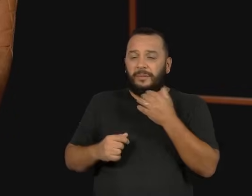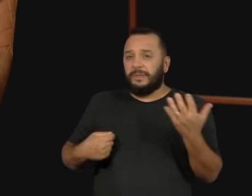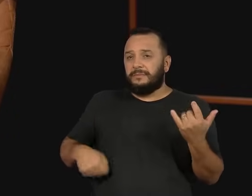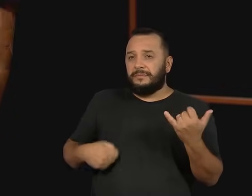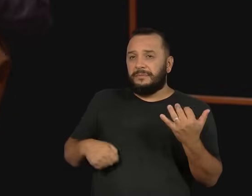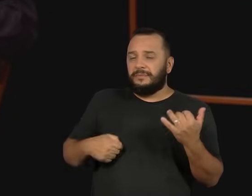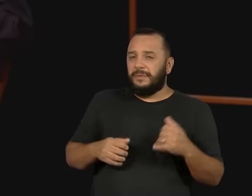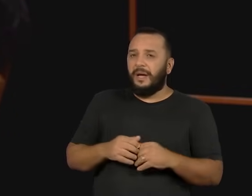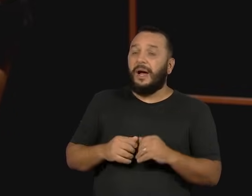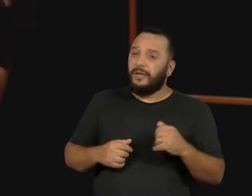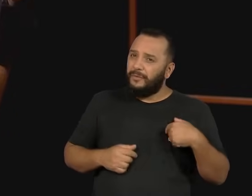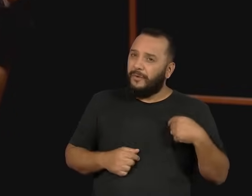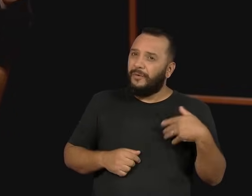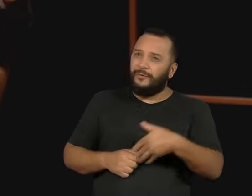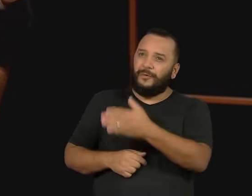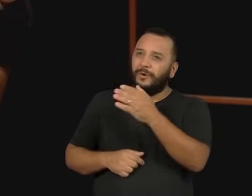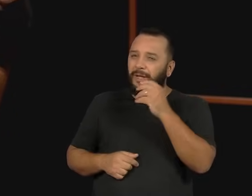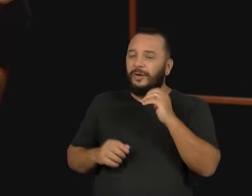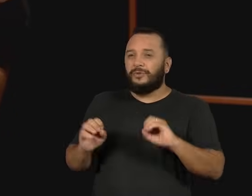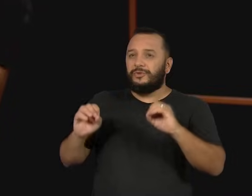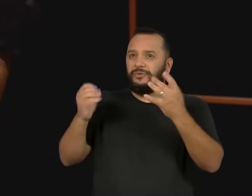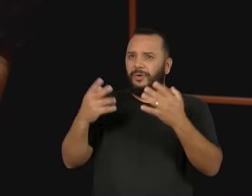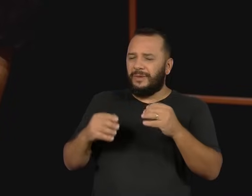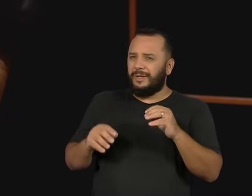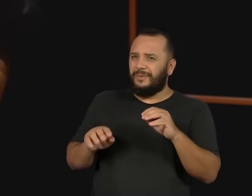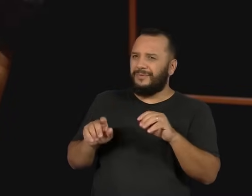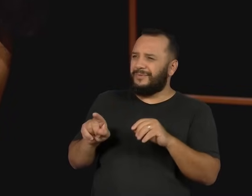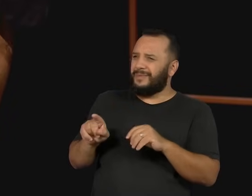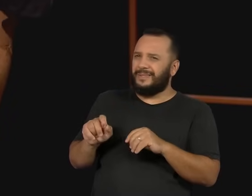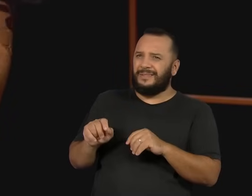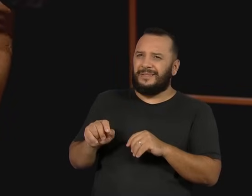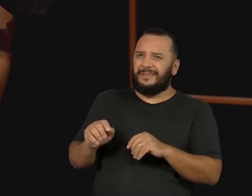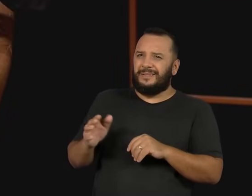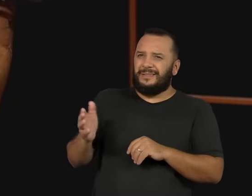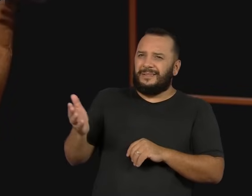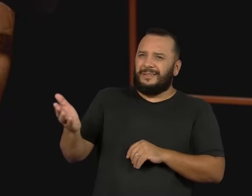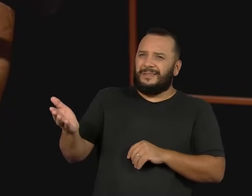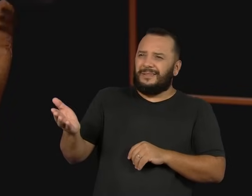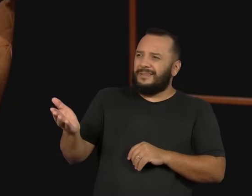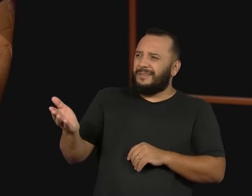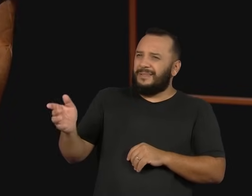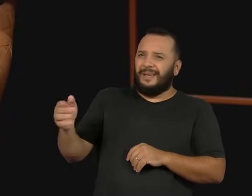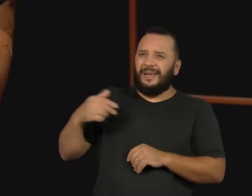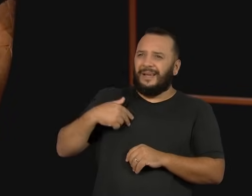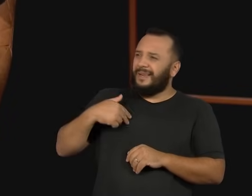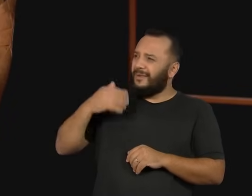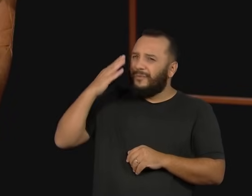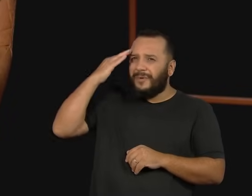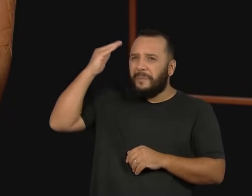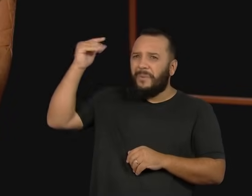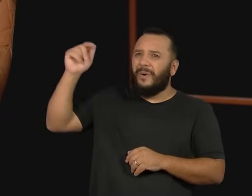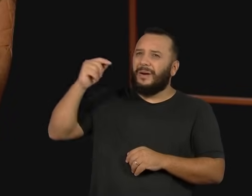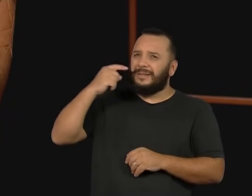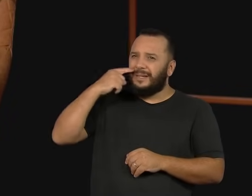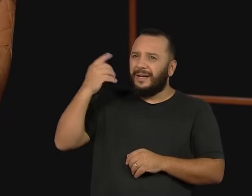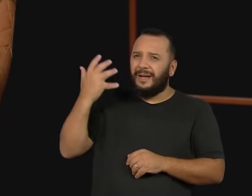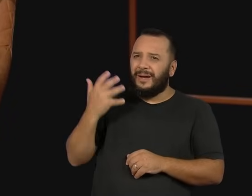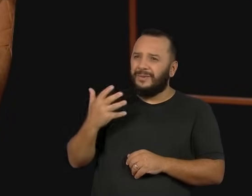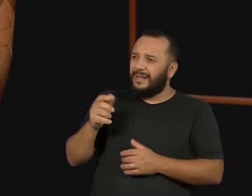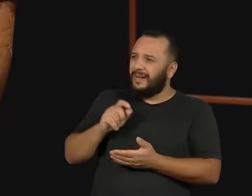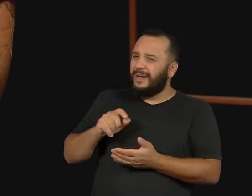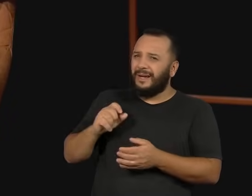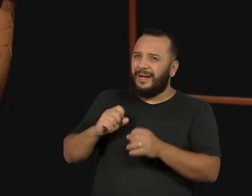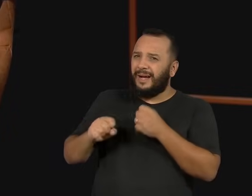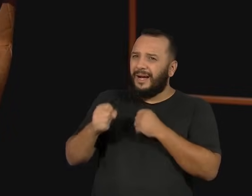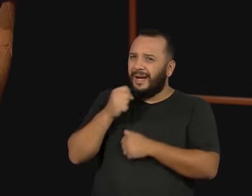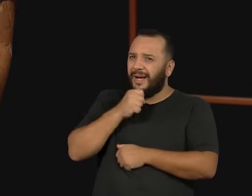mundo do samba, etc. Quando eu olhei aquilo, falei, esta é uma das maiores cantoras contemporâneas do mundo. Não é